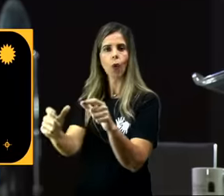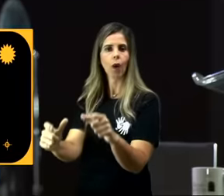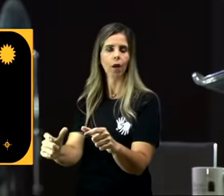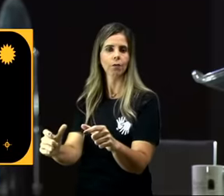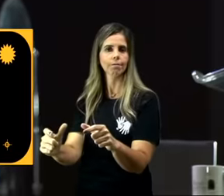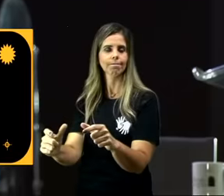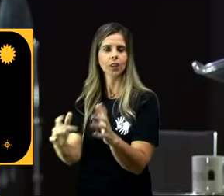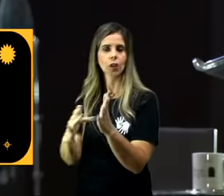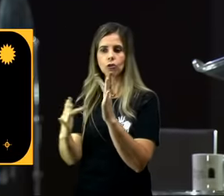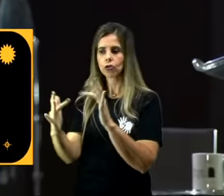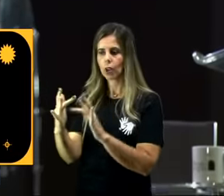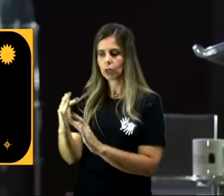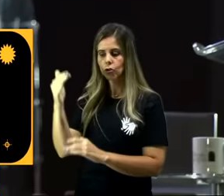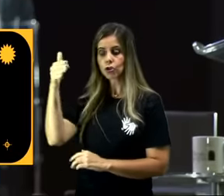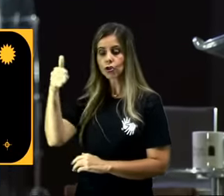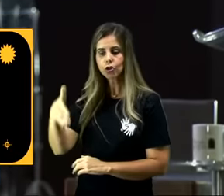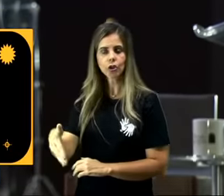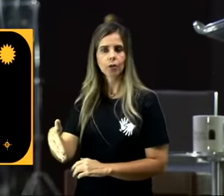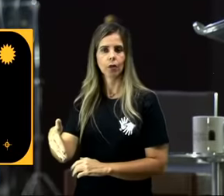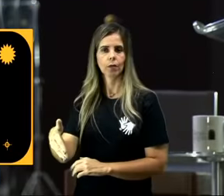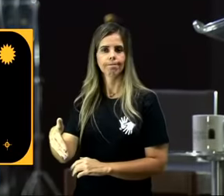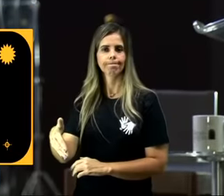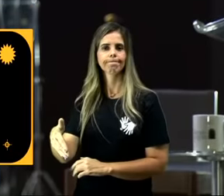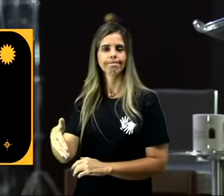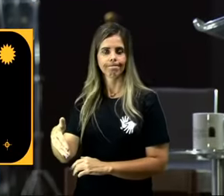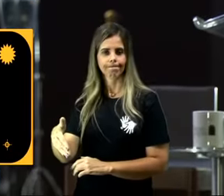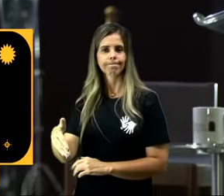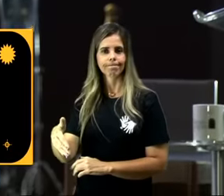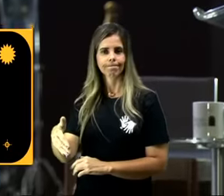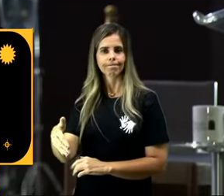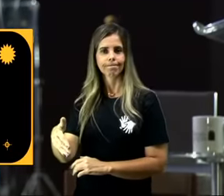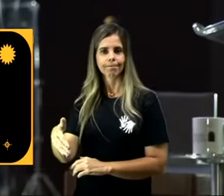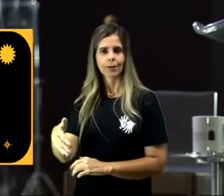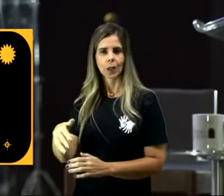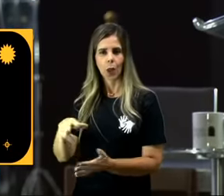Jesus botar os pés ungidos,